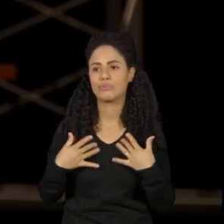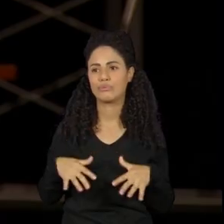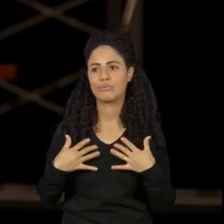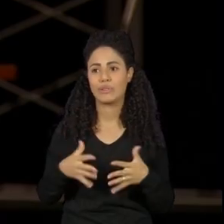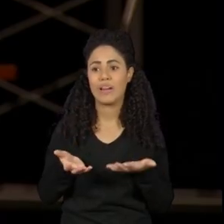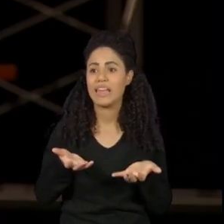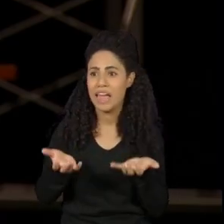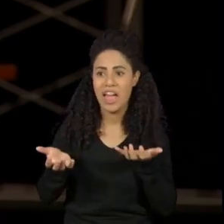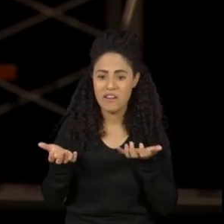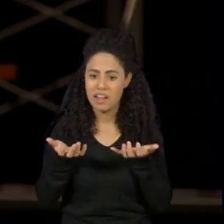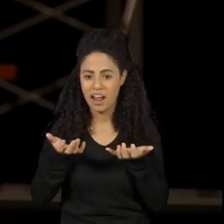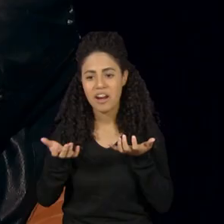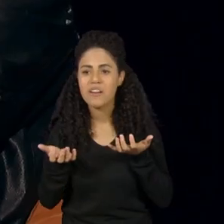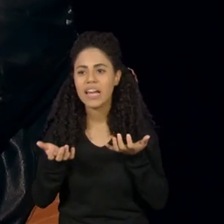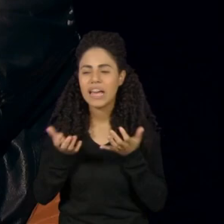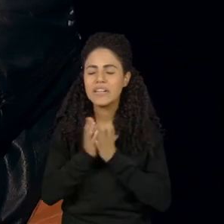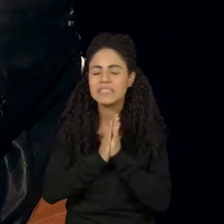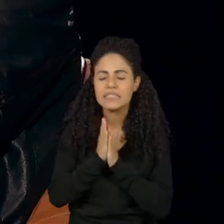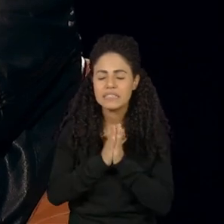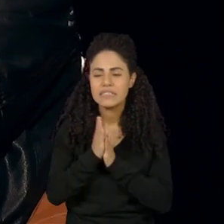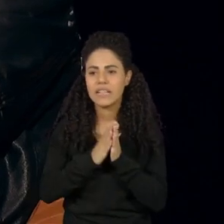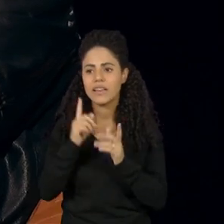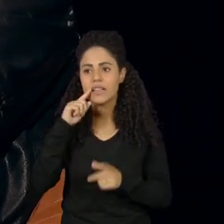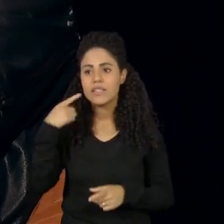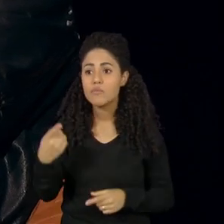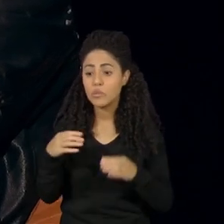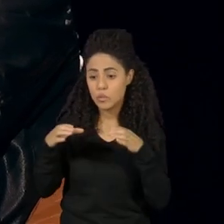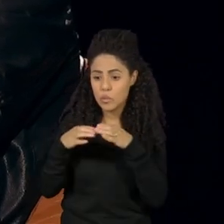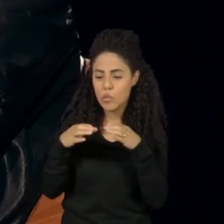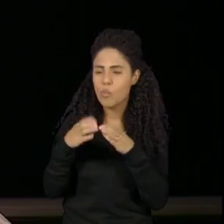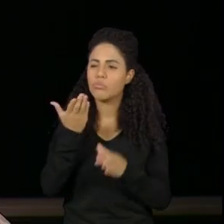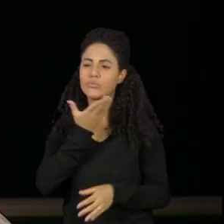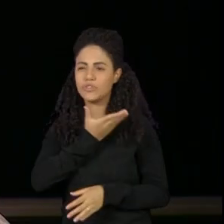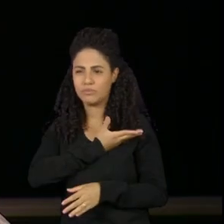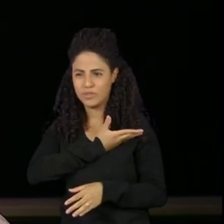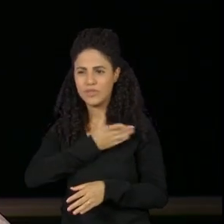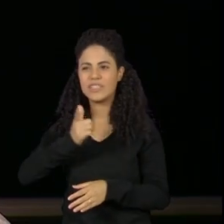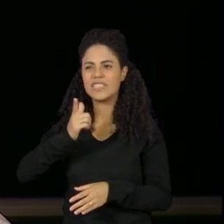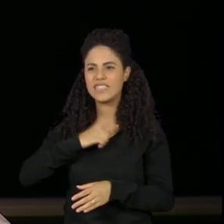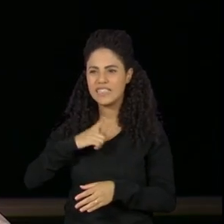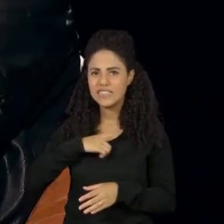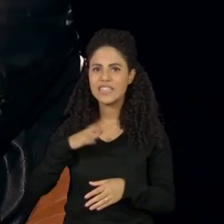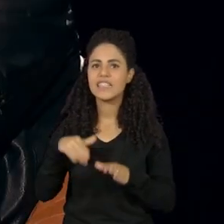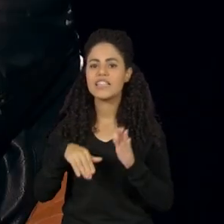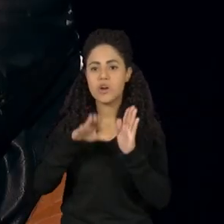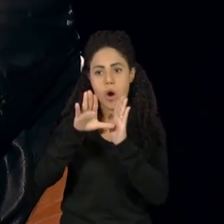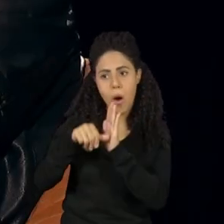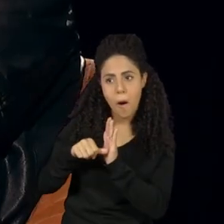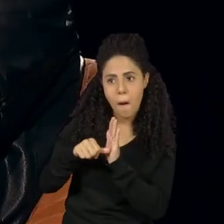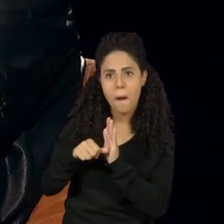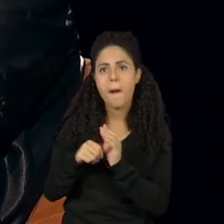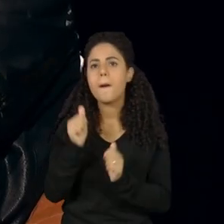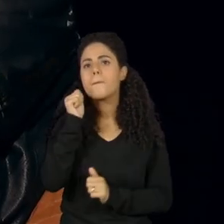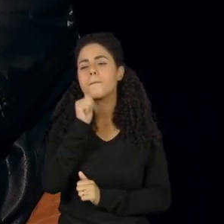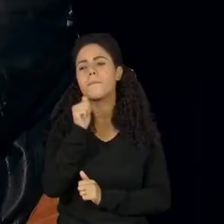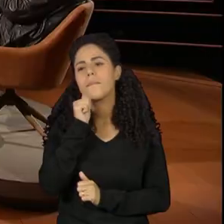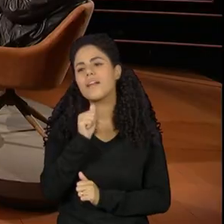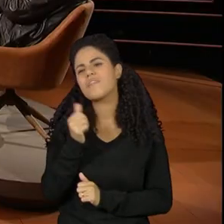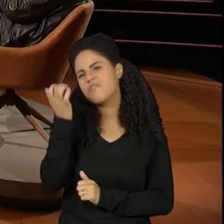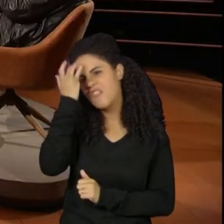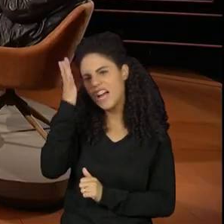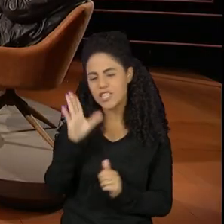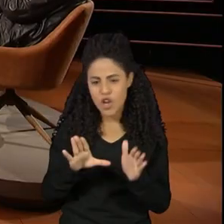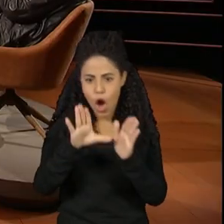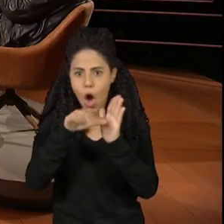desesperado, assim. E depois a gente tinha um grupo de amigas que roubavam livros pra gente, assim, porque mulher era mais fácil roubar, homem